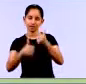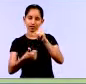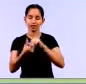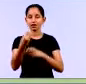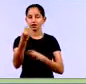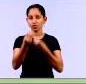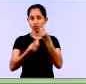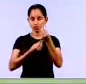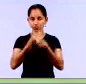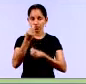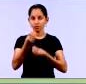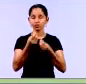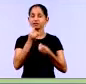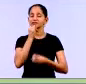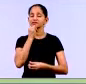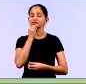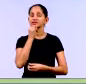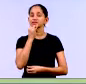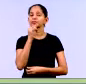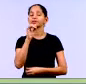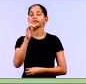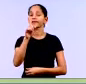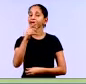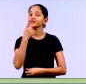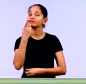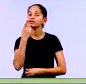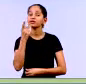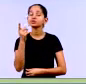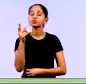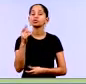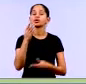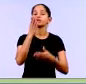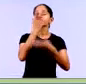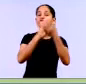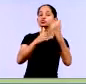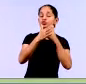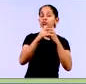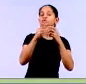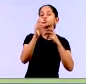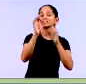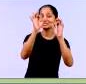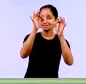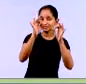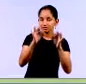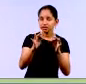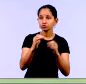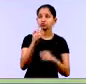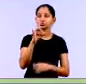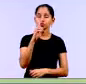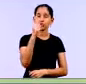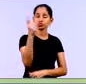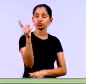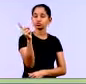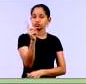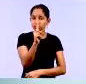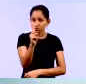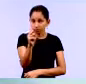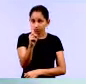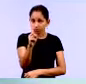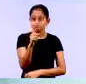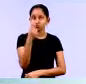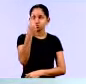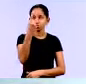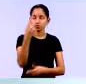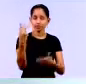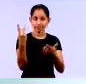né? Exceto. Esse exceto necessariamente que a gente está colocando que não se aplica, né, professor? Então, vamos lá. Vem lá. Vamos comigo